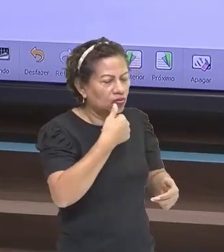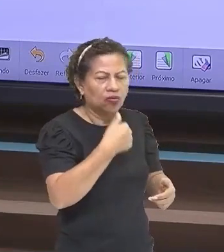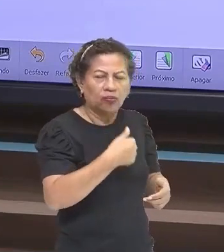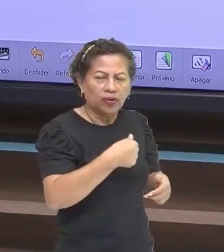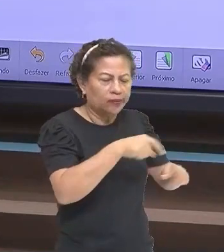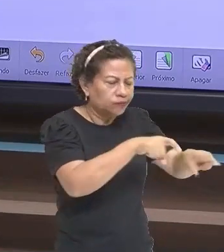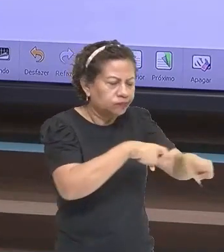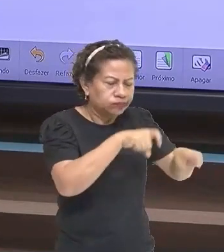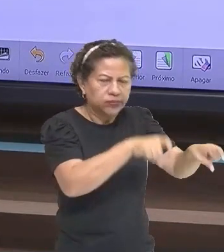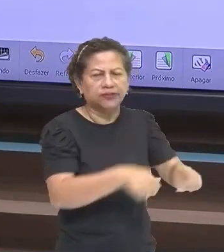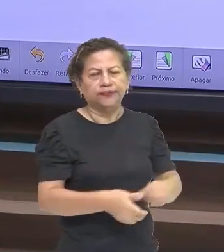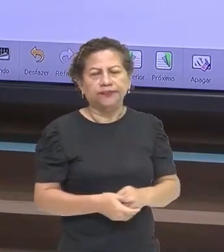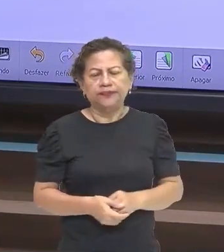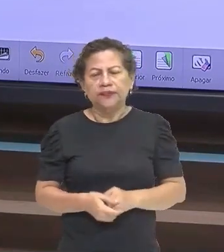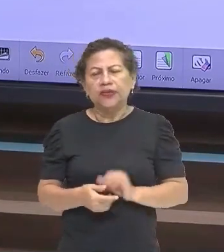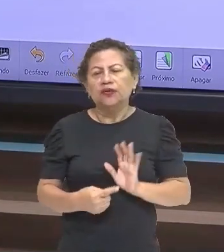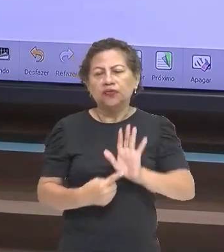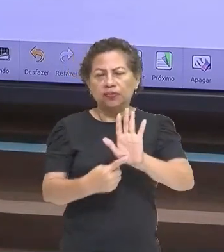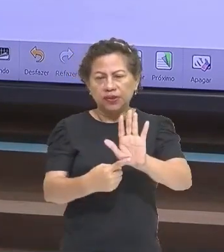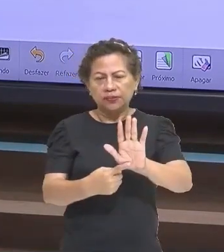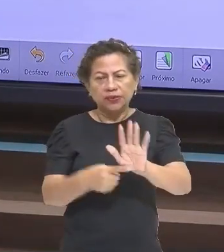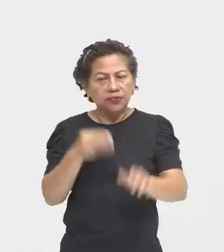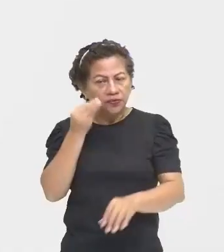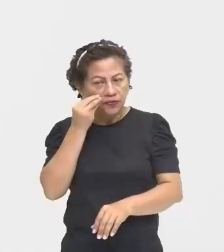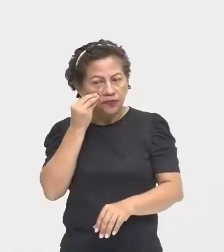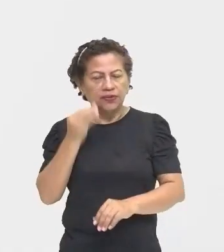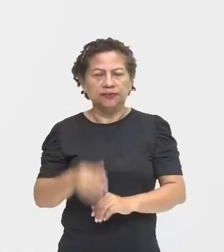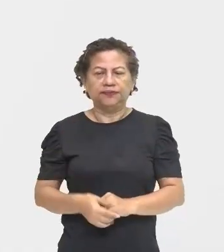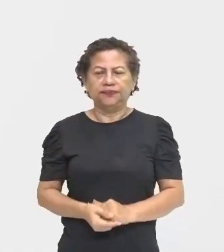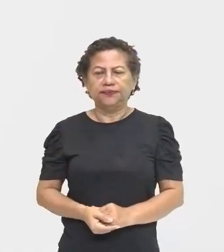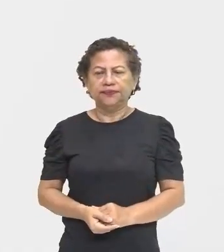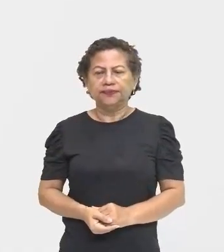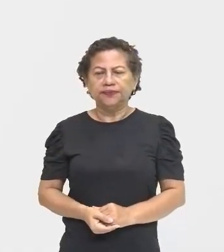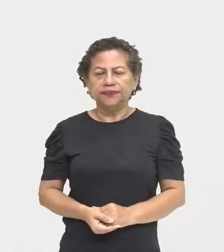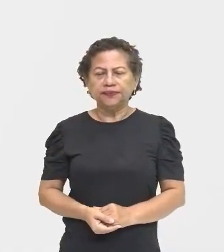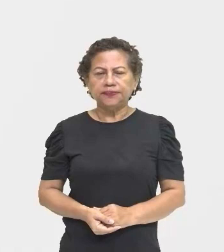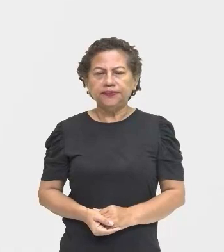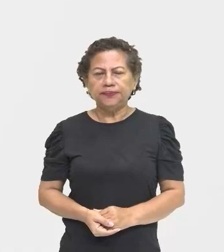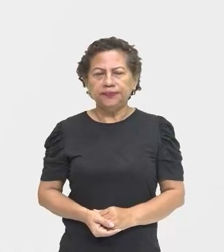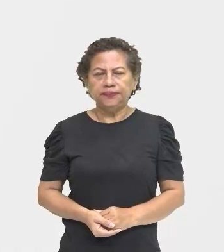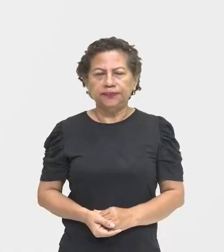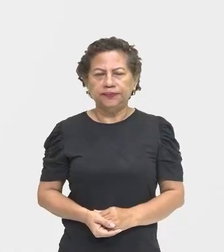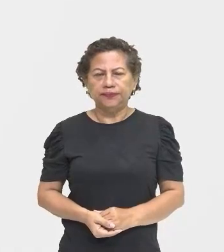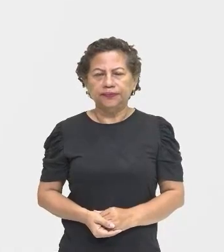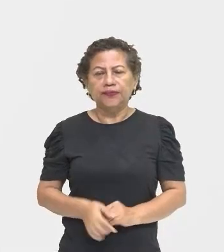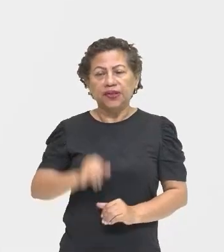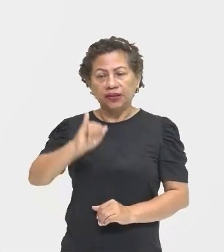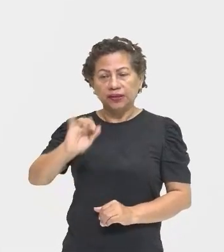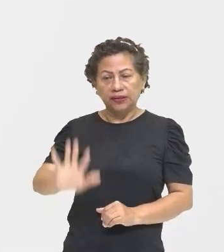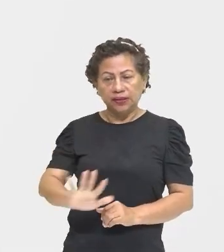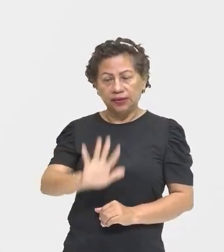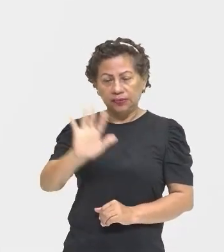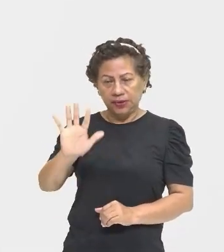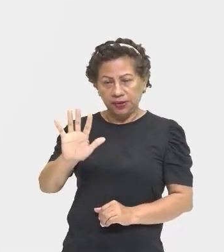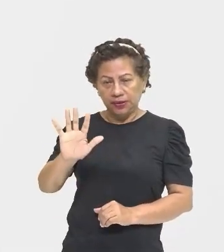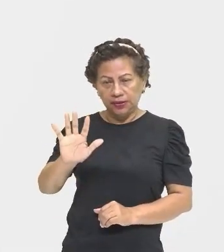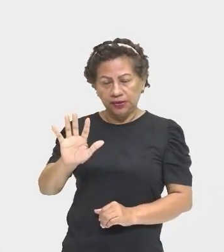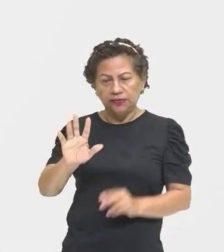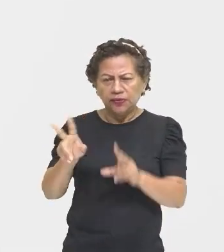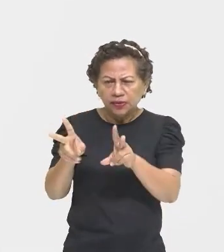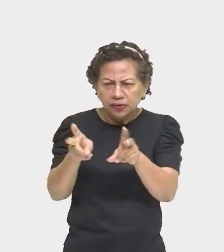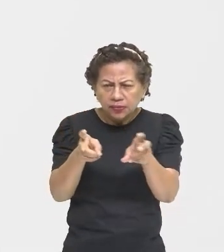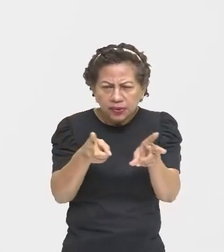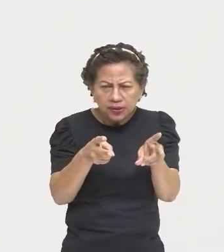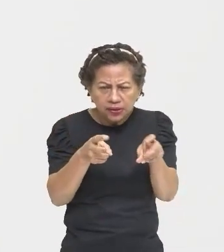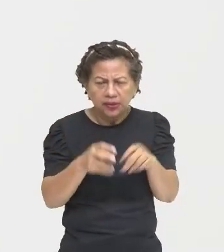ela é bastante significativa. Vamos à imagem? Olha só, nessa imagem aqui, a gente tem